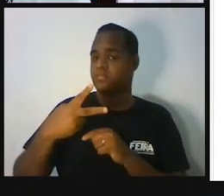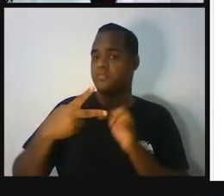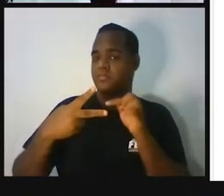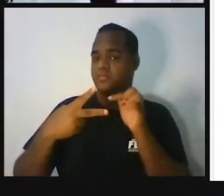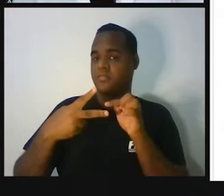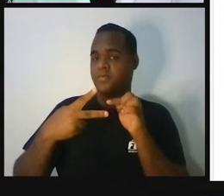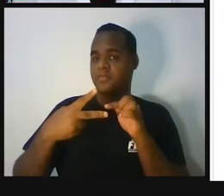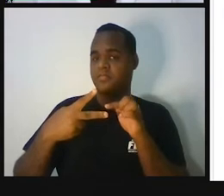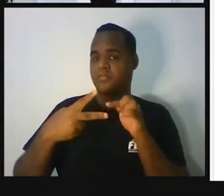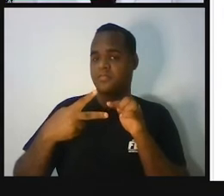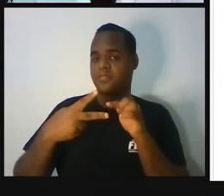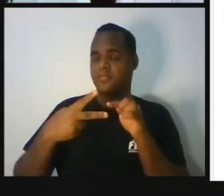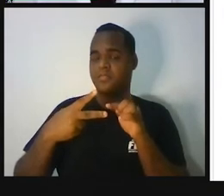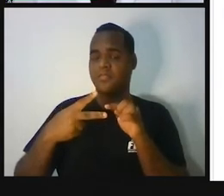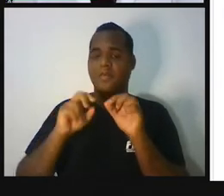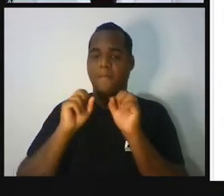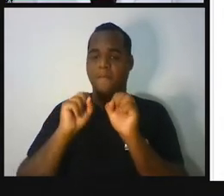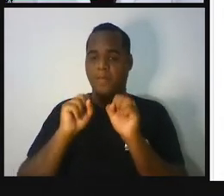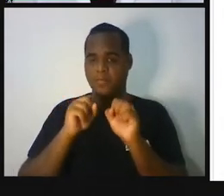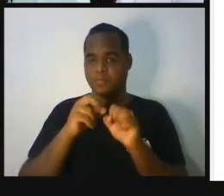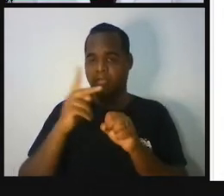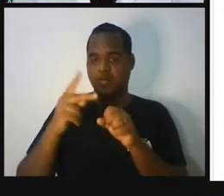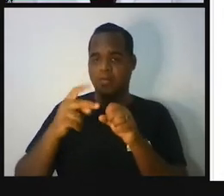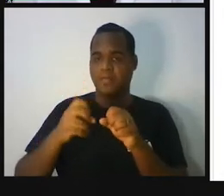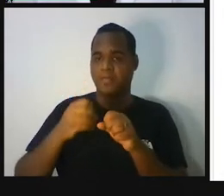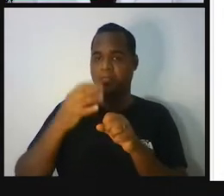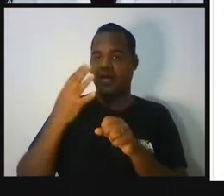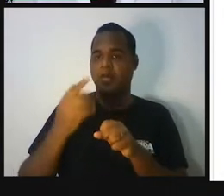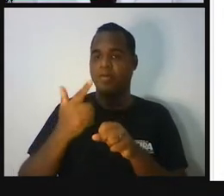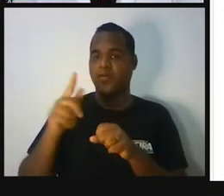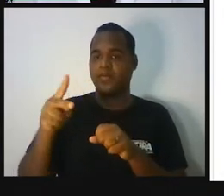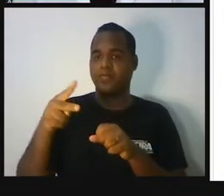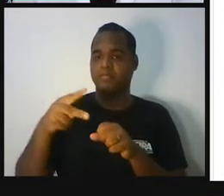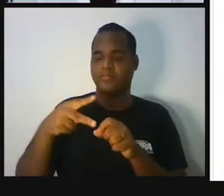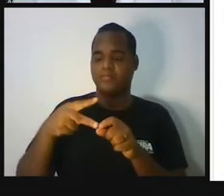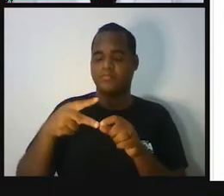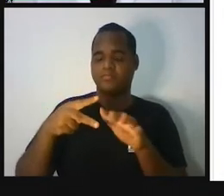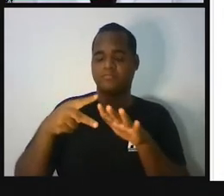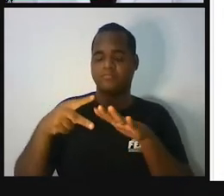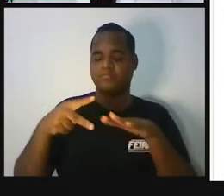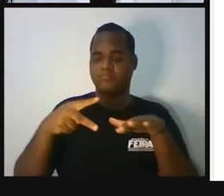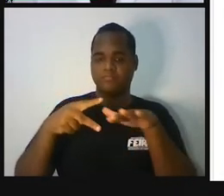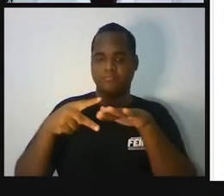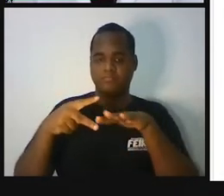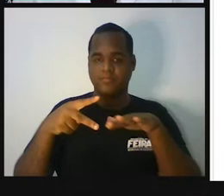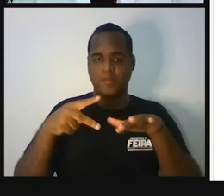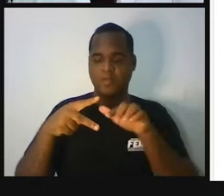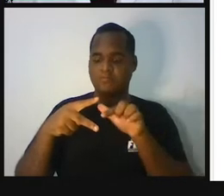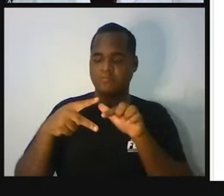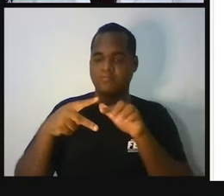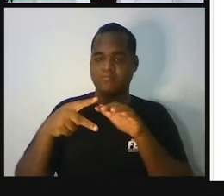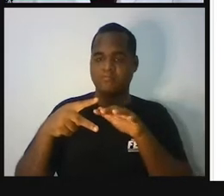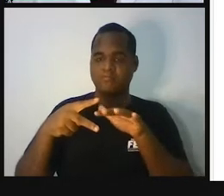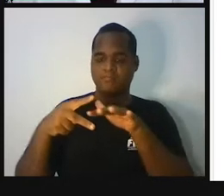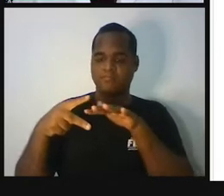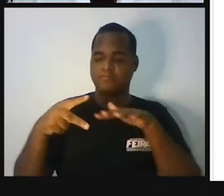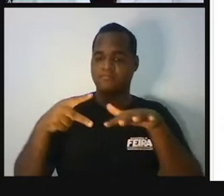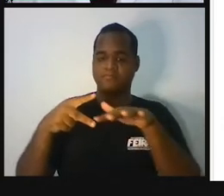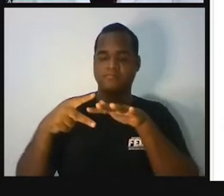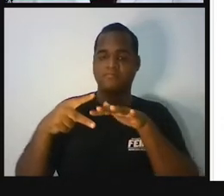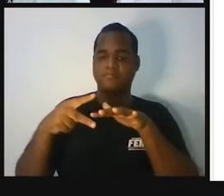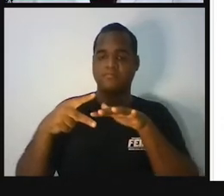tesoura se faz com que apareça aqui dentro uma região e Essa região